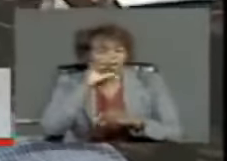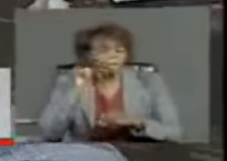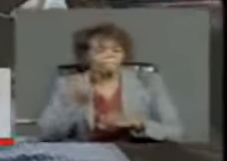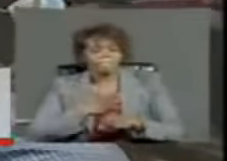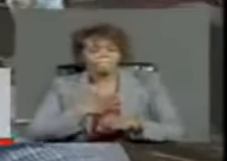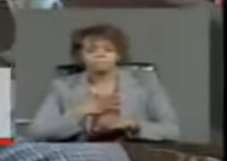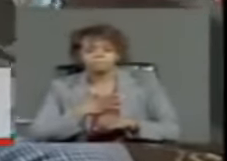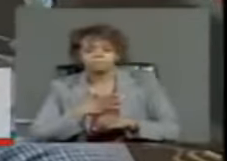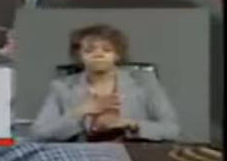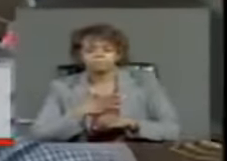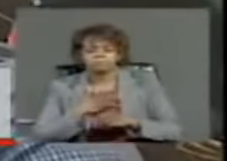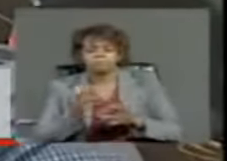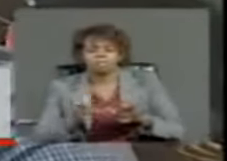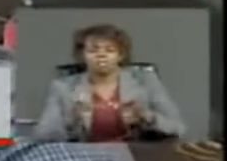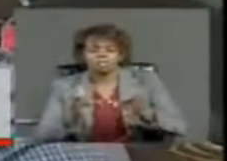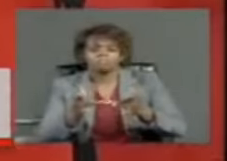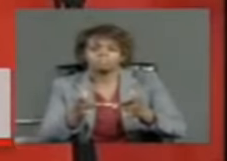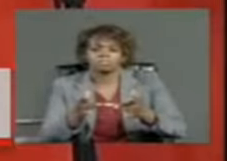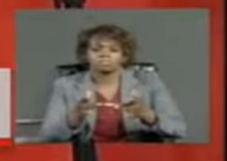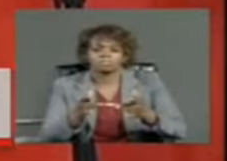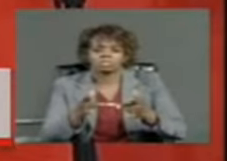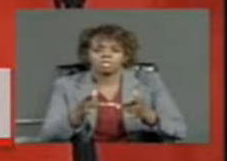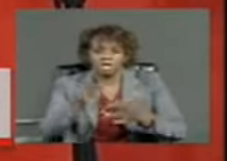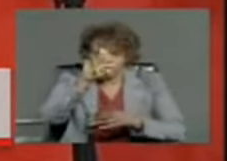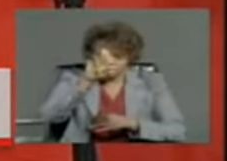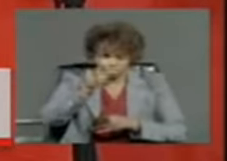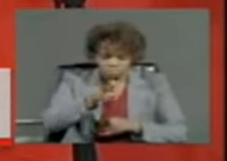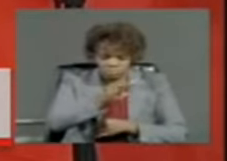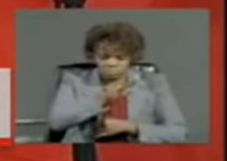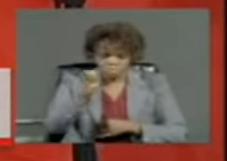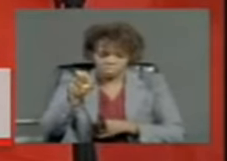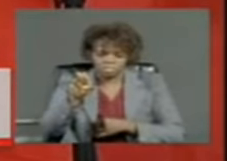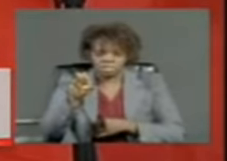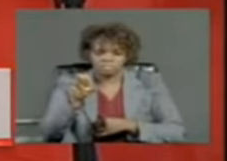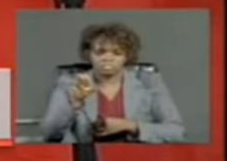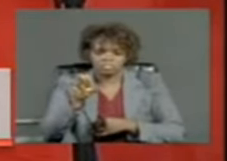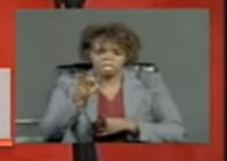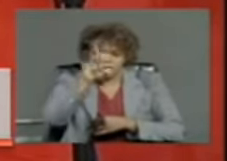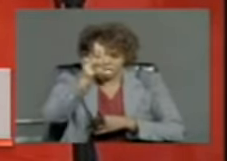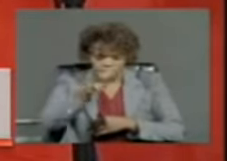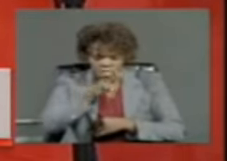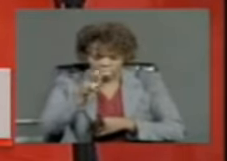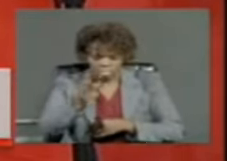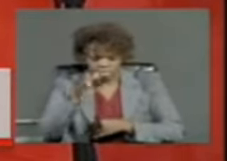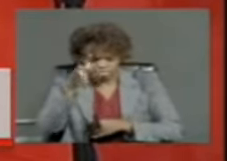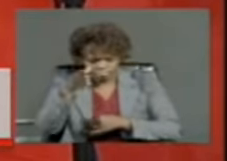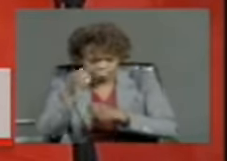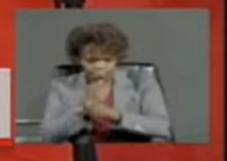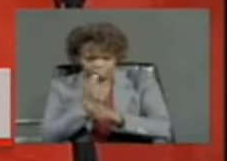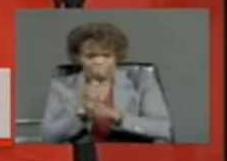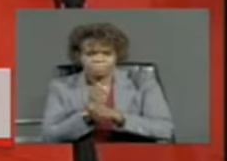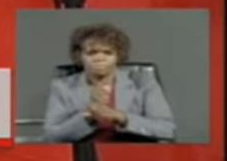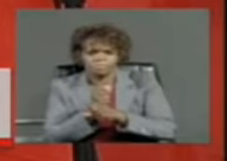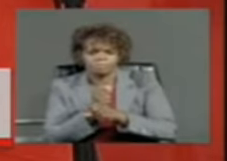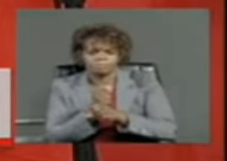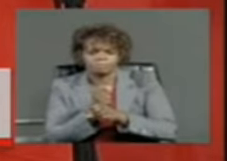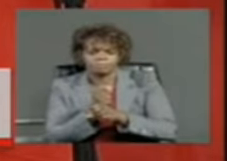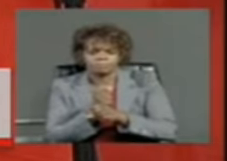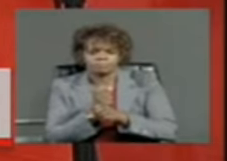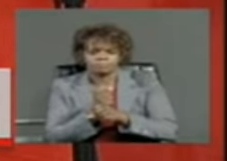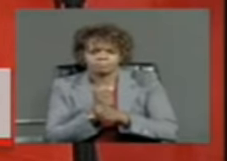dos missionários canadianos, a missão da Chissamba. Ele foi trabalhar para a missão da Chissamba. A missão